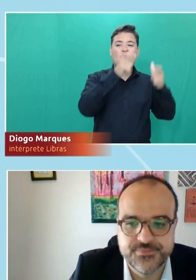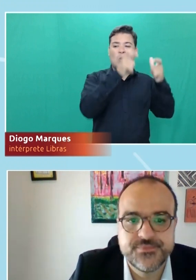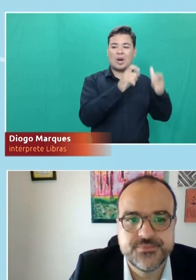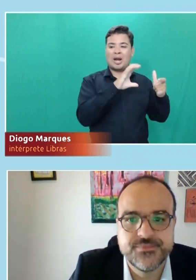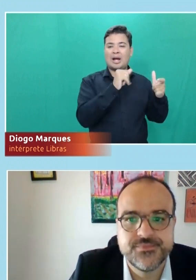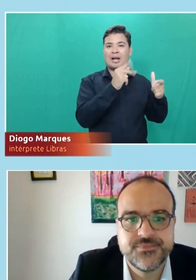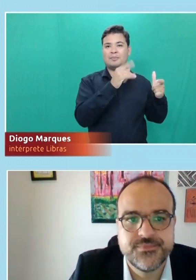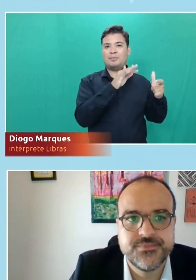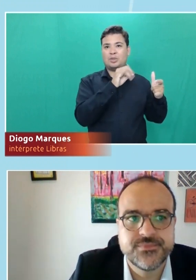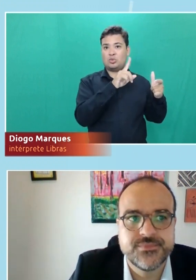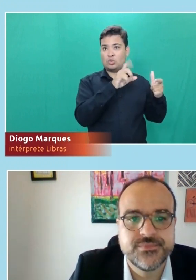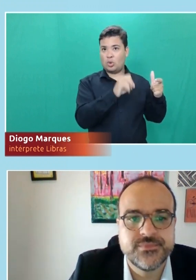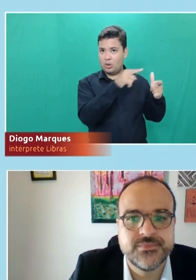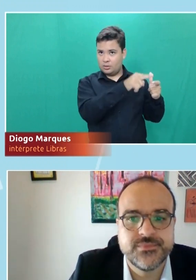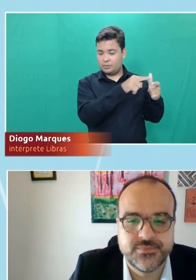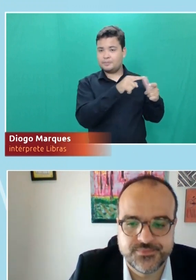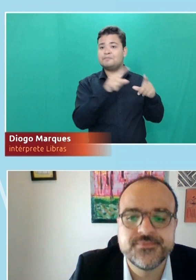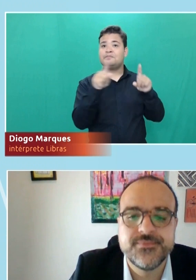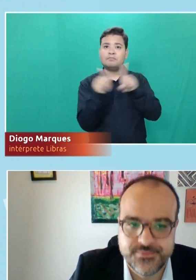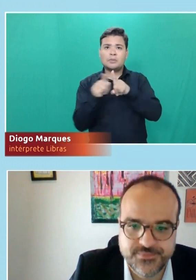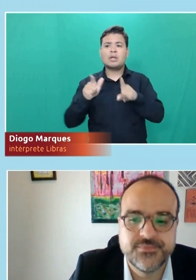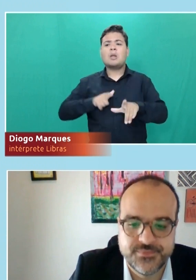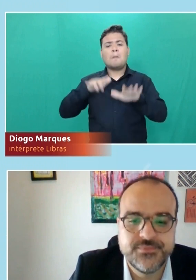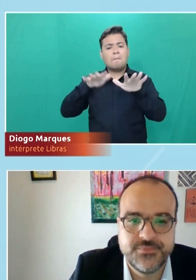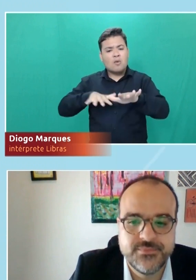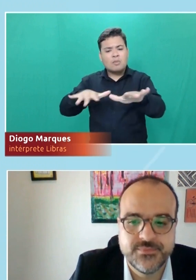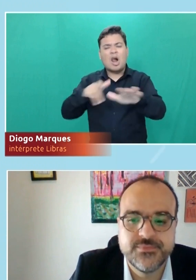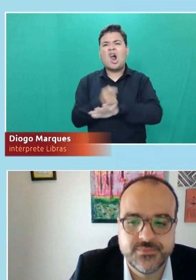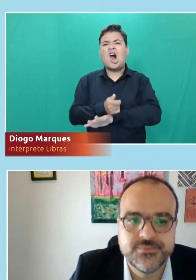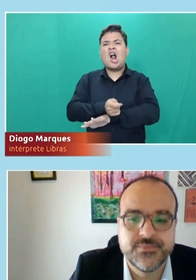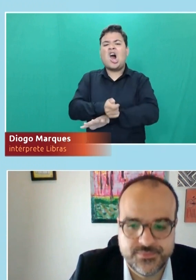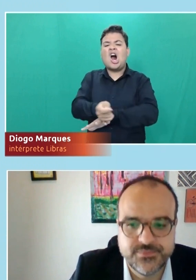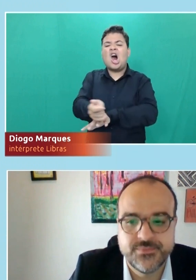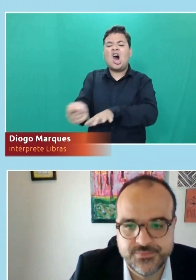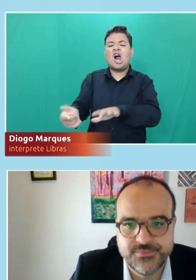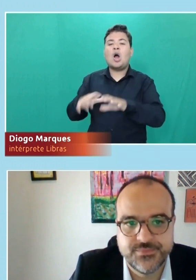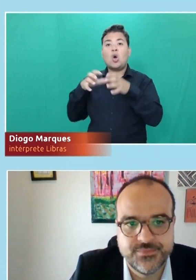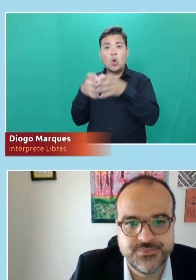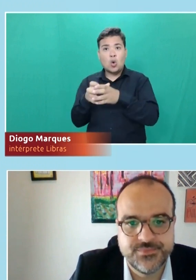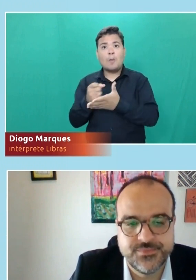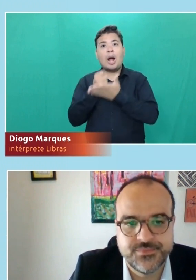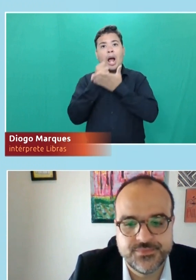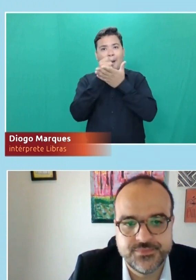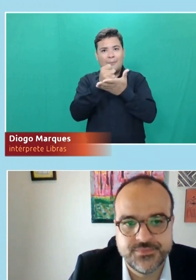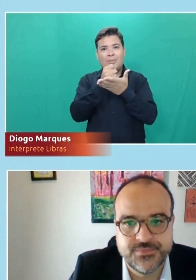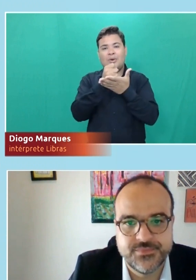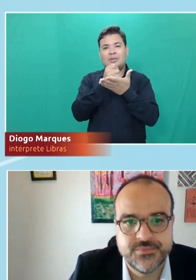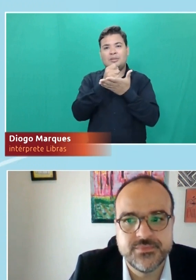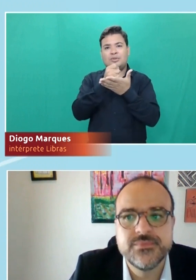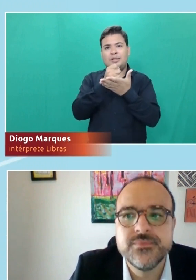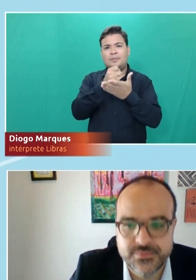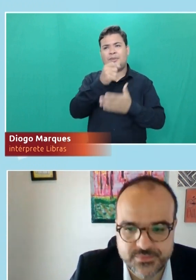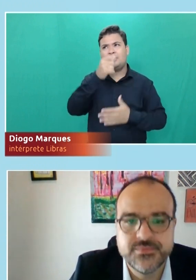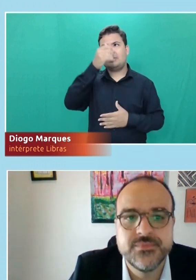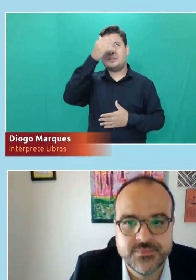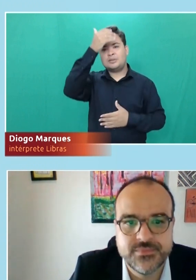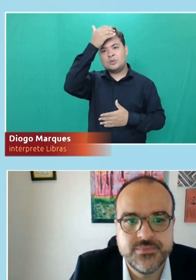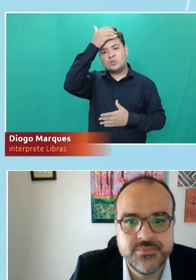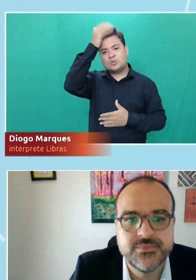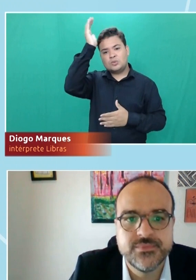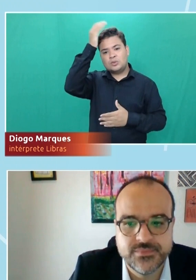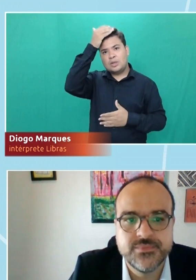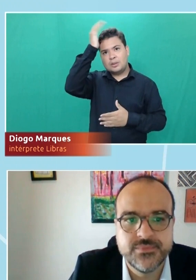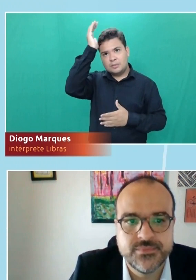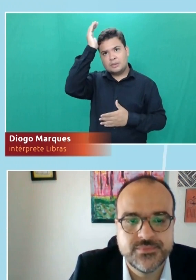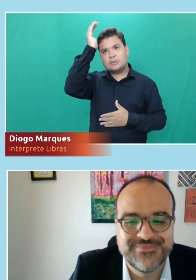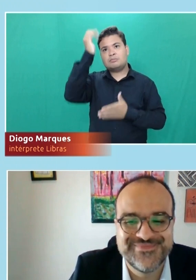também havia um movimento assim, né, de fake news, de grupos apoiadores do ex-presidente Trump que não aceitavam a derrota. Até uma